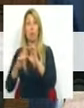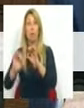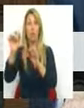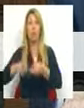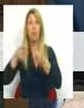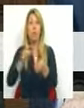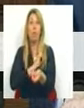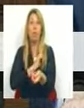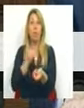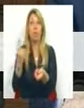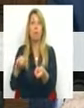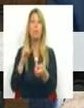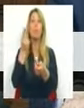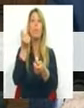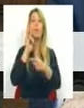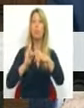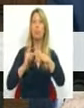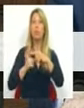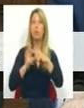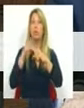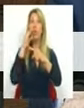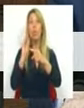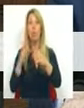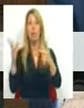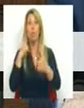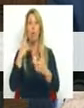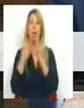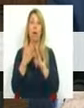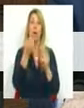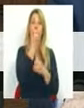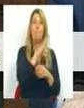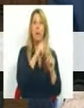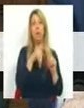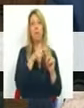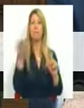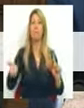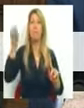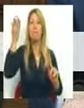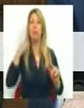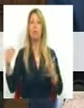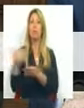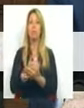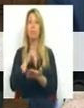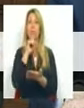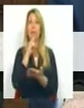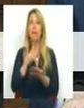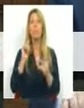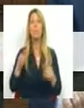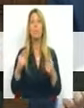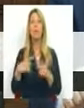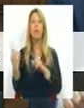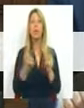positivo pelo banco e superior à perda esperada que se iria ter na venda da carteira. Depois de uma discussão muito